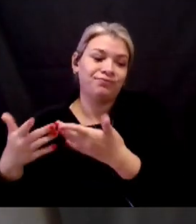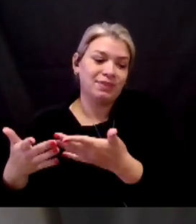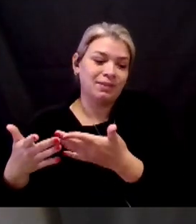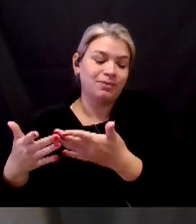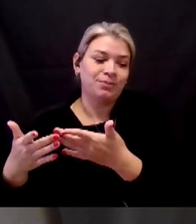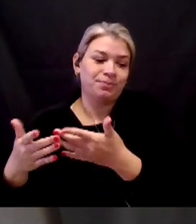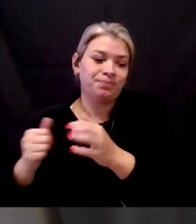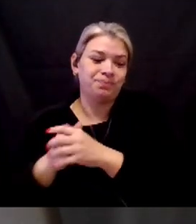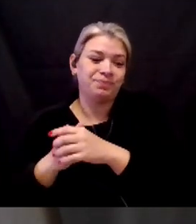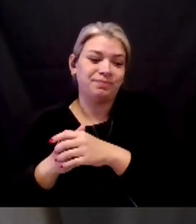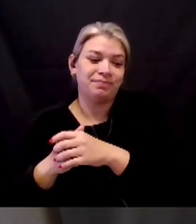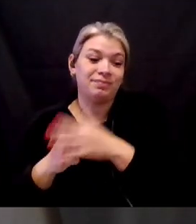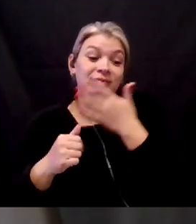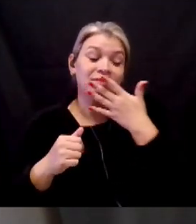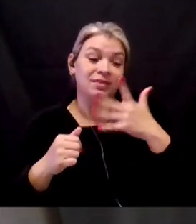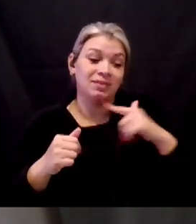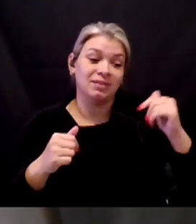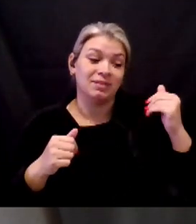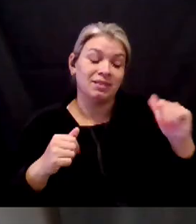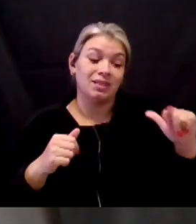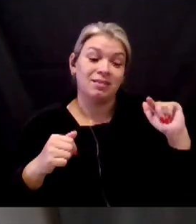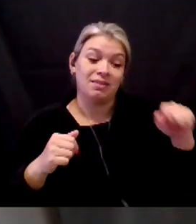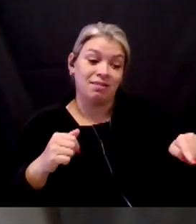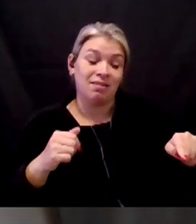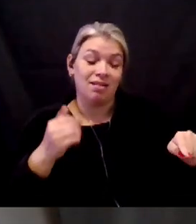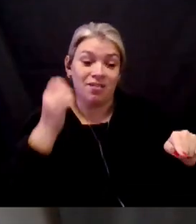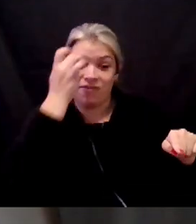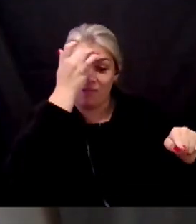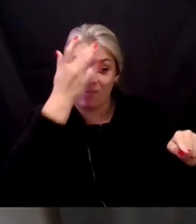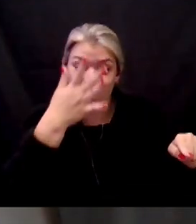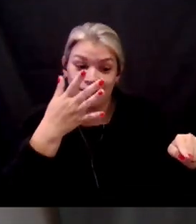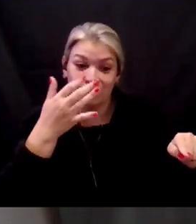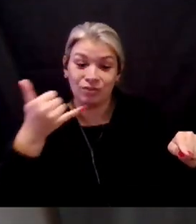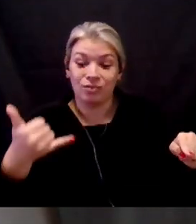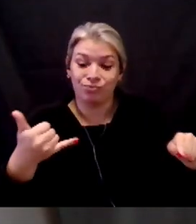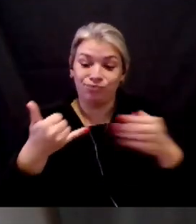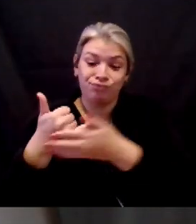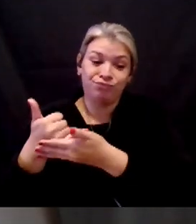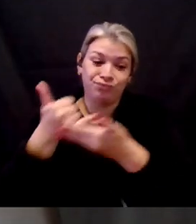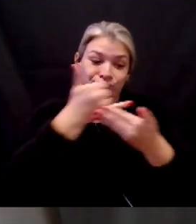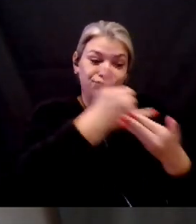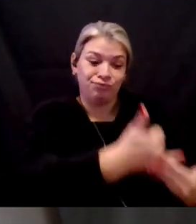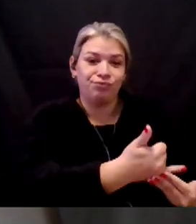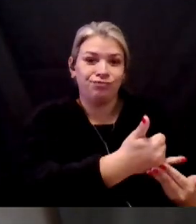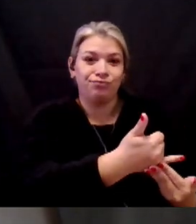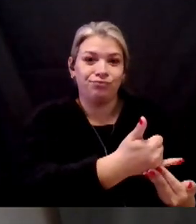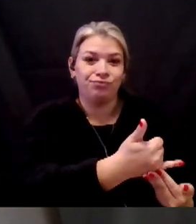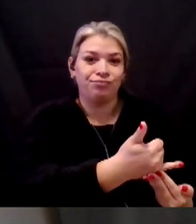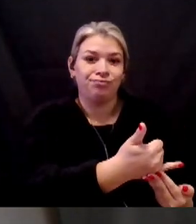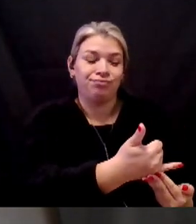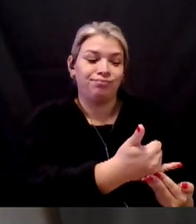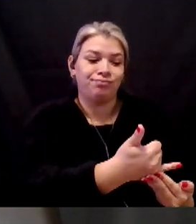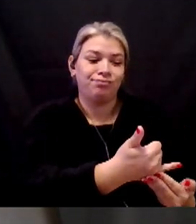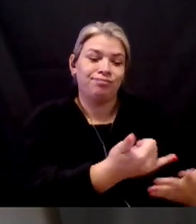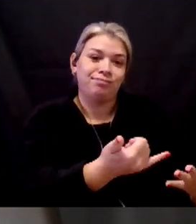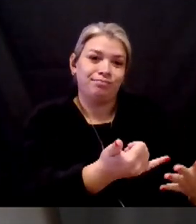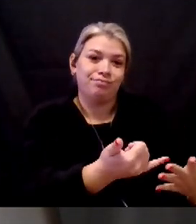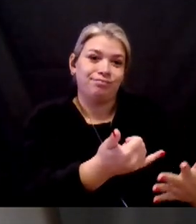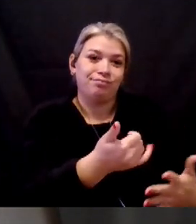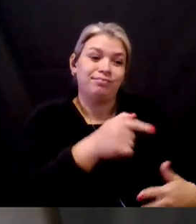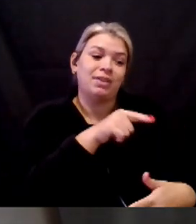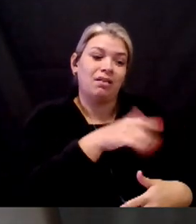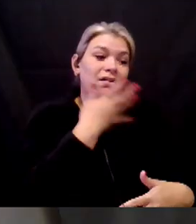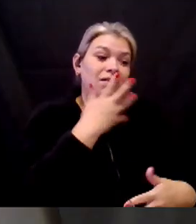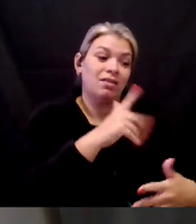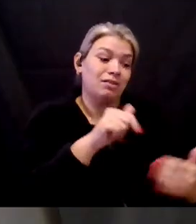a maneira mais fácil, né, de manter aquela criança, né, mais quietinha, é